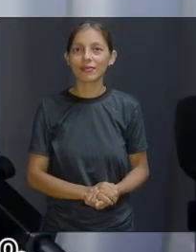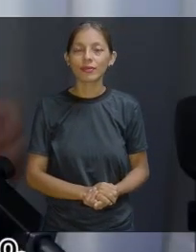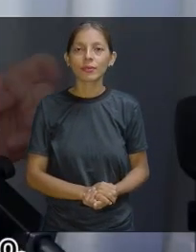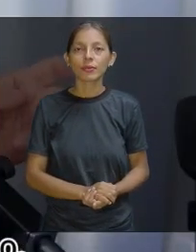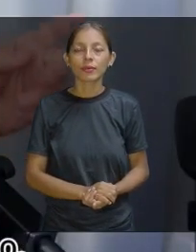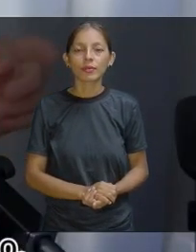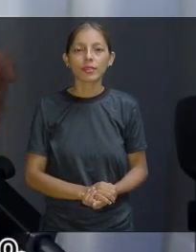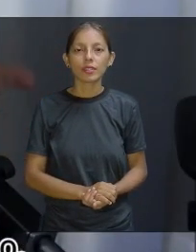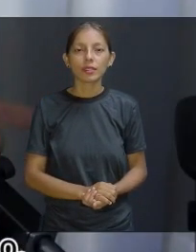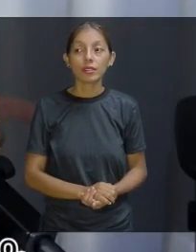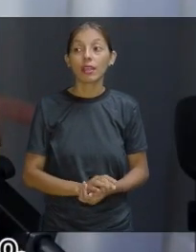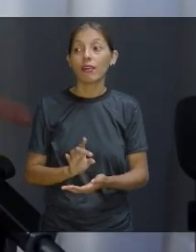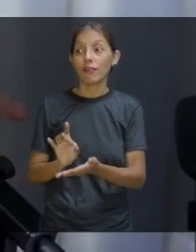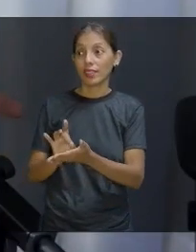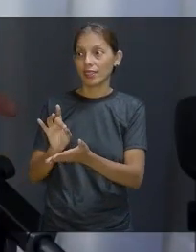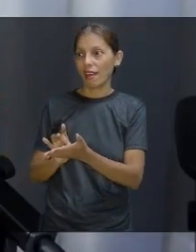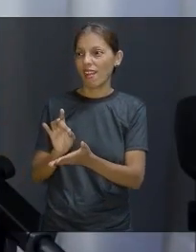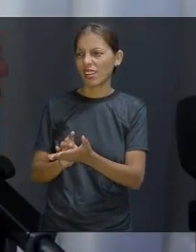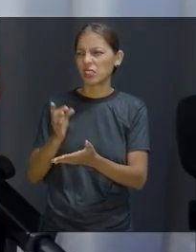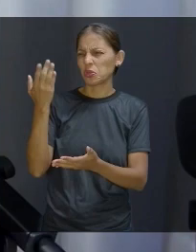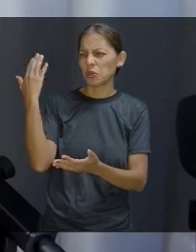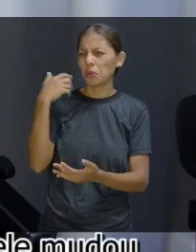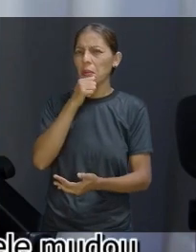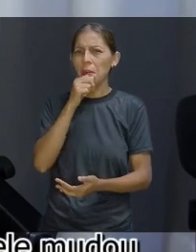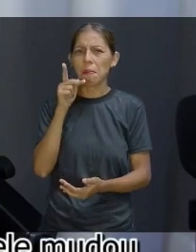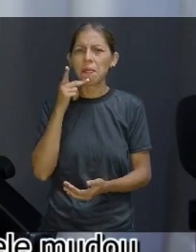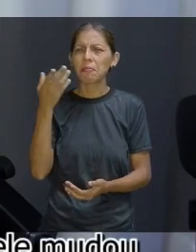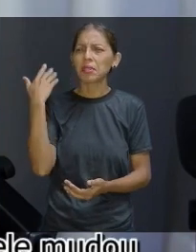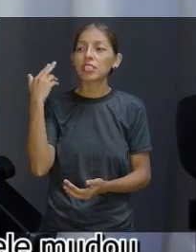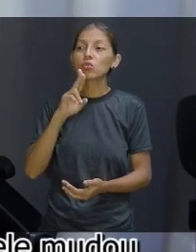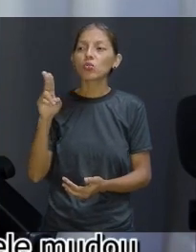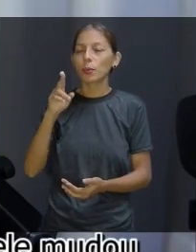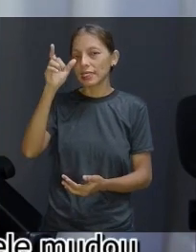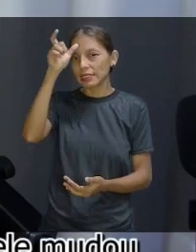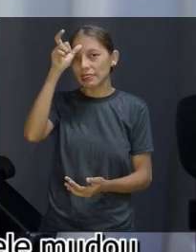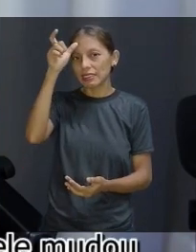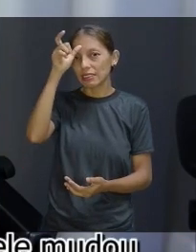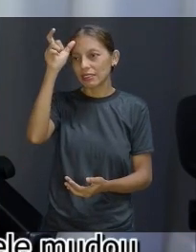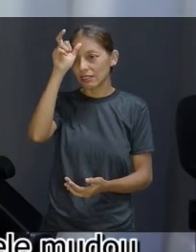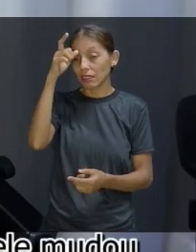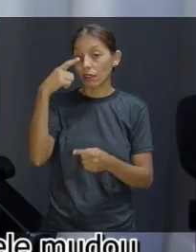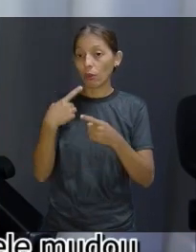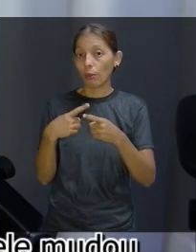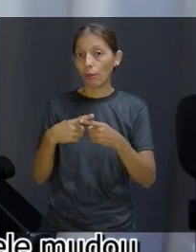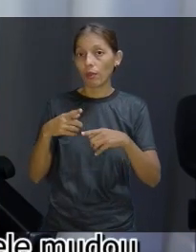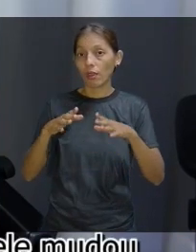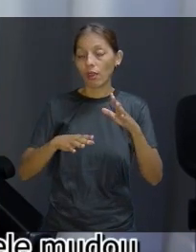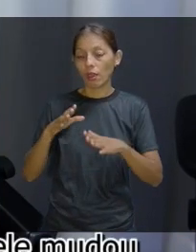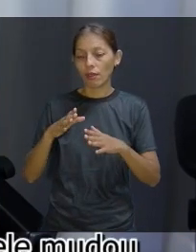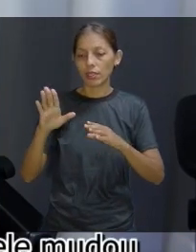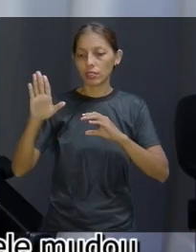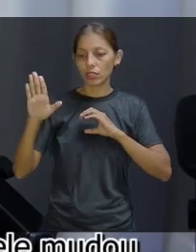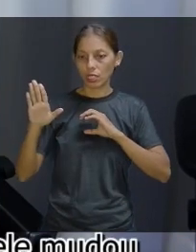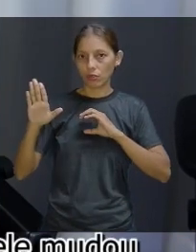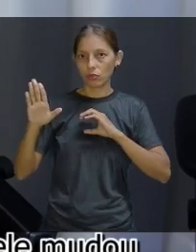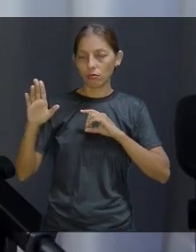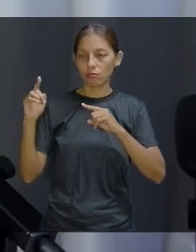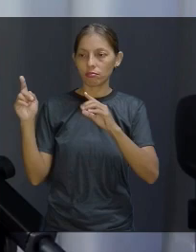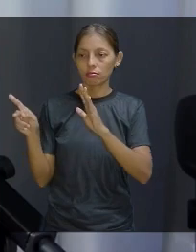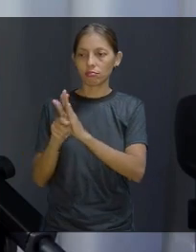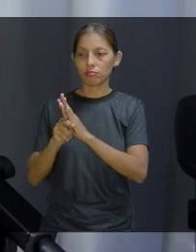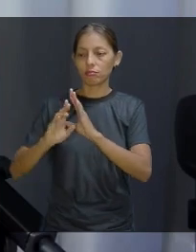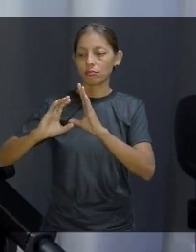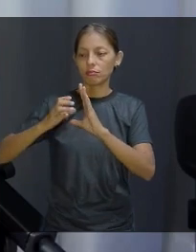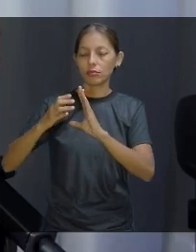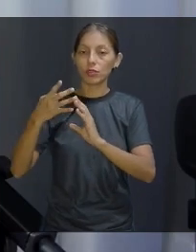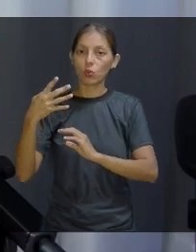no desembargador João Lages. Era assim, tinha um candidato que era do Partido 40 e ele